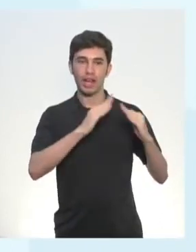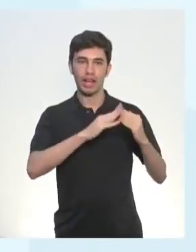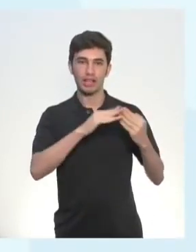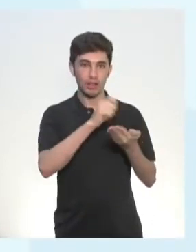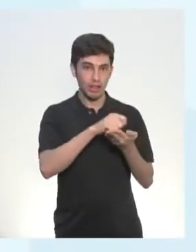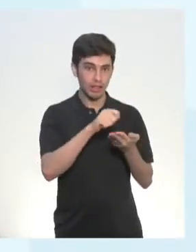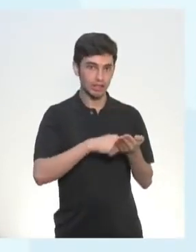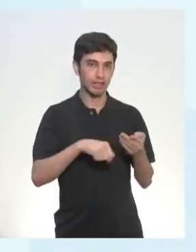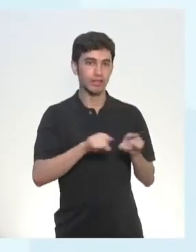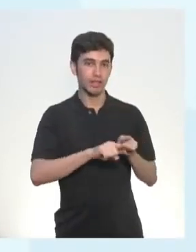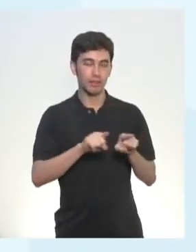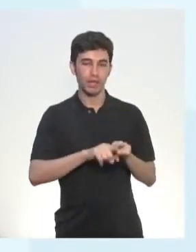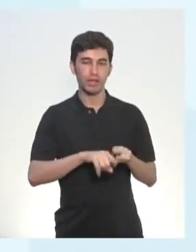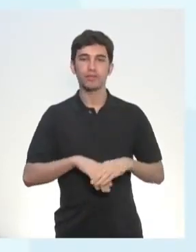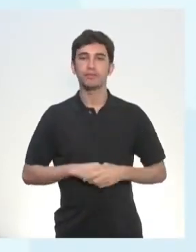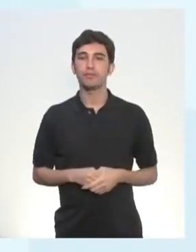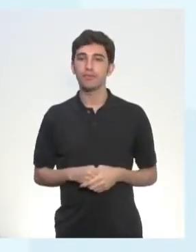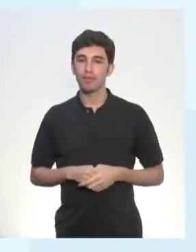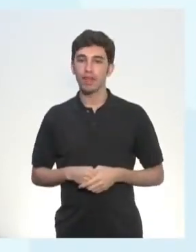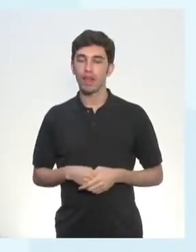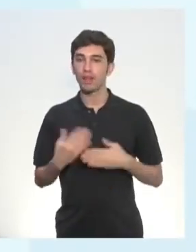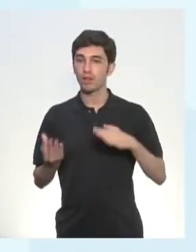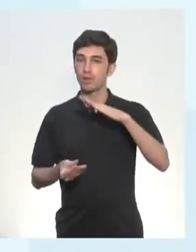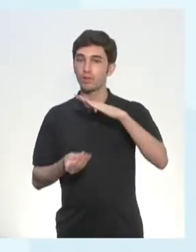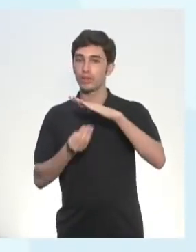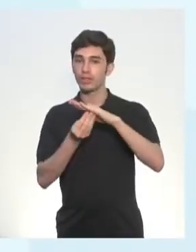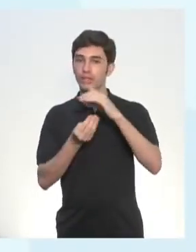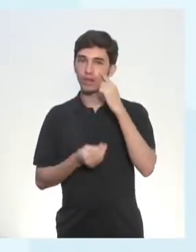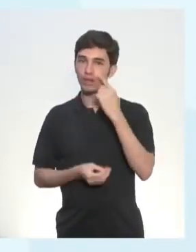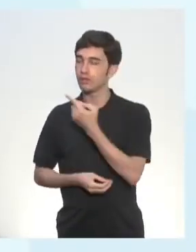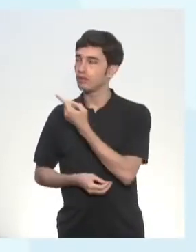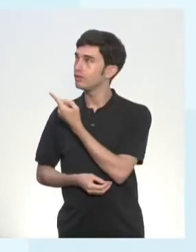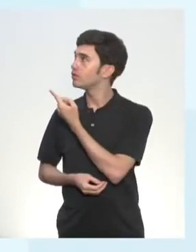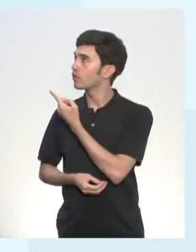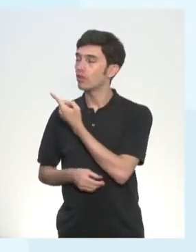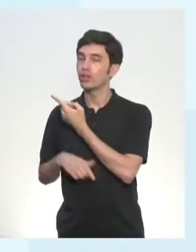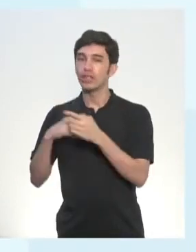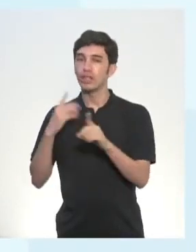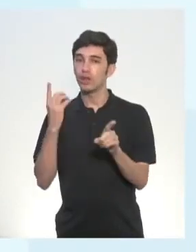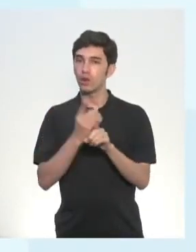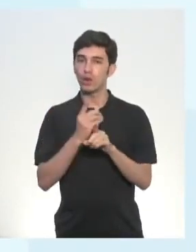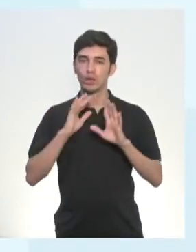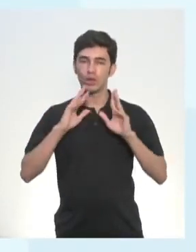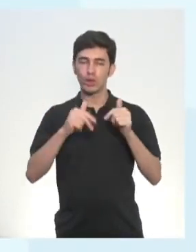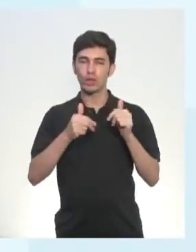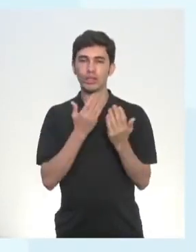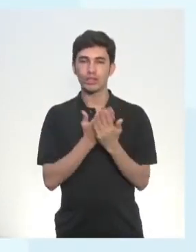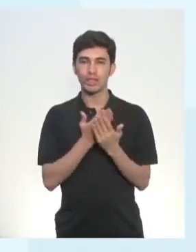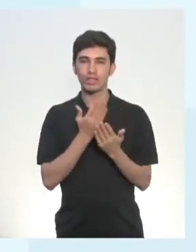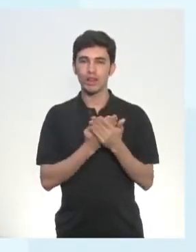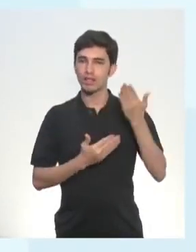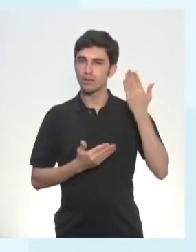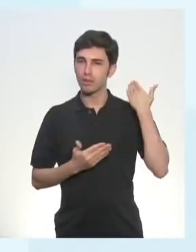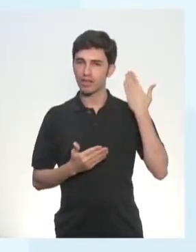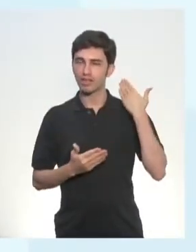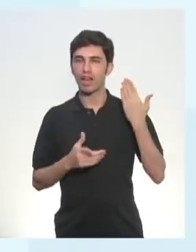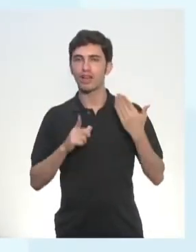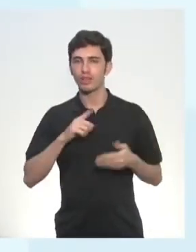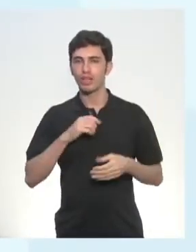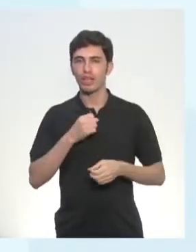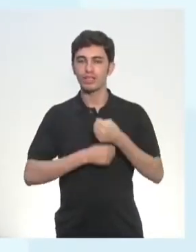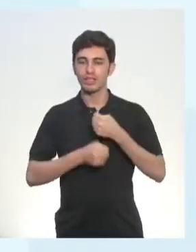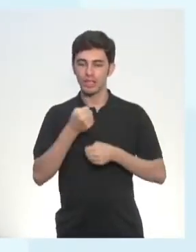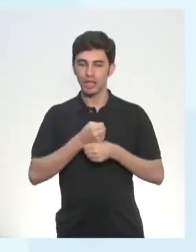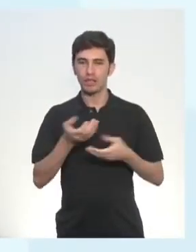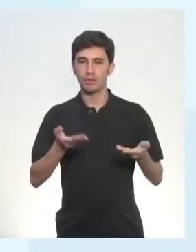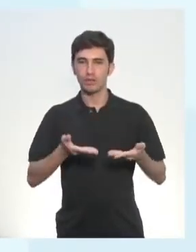com vocês. Bom, falando aí de repositório, o repositório vocês têm todas as aulas que já apareceram aqui neste ano, ano passado,